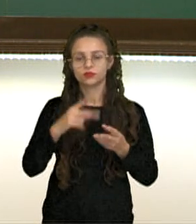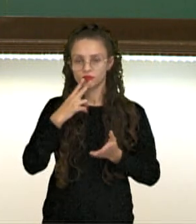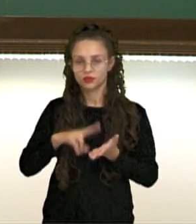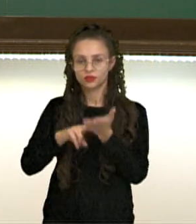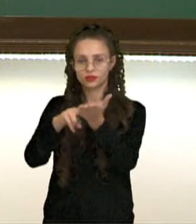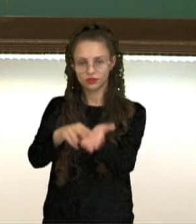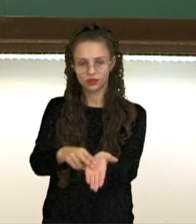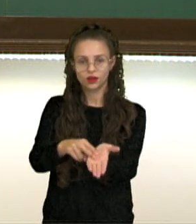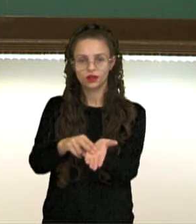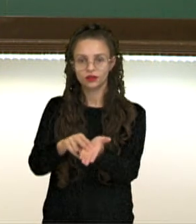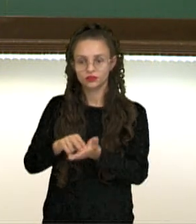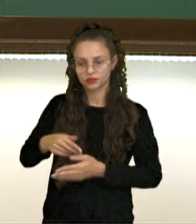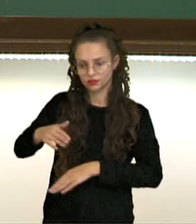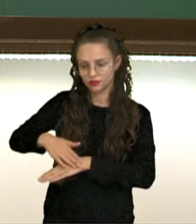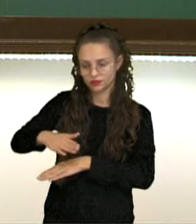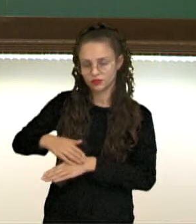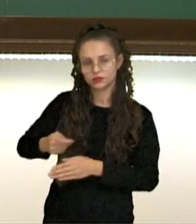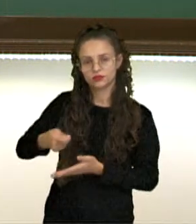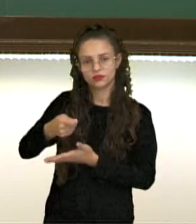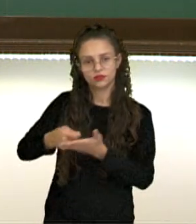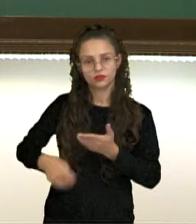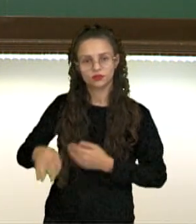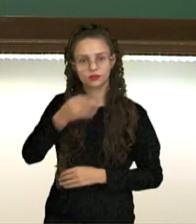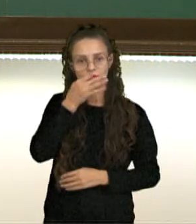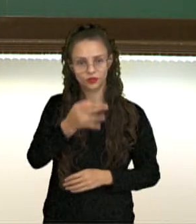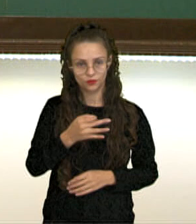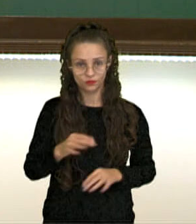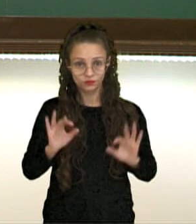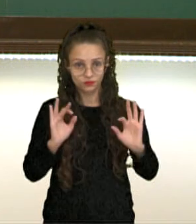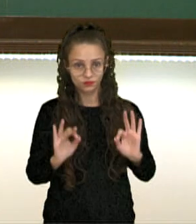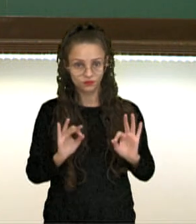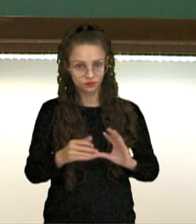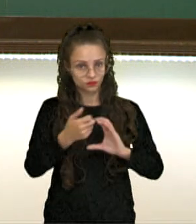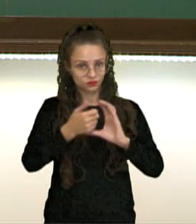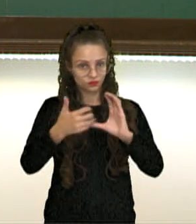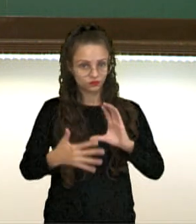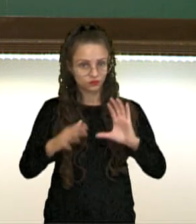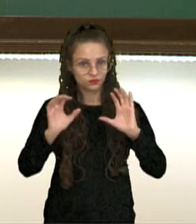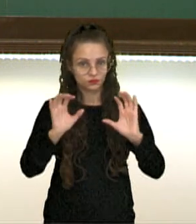Exatamente esse texto aqui, com essas características. Combinado?